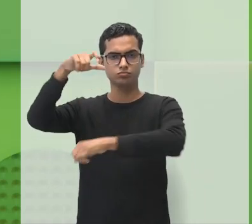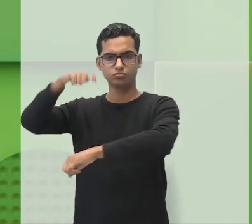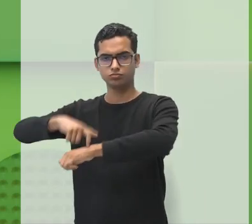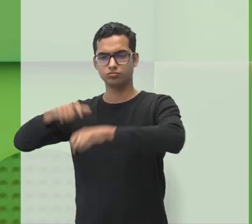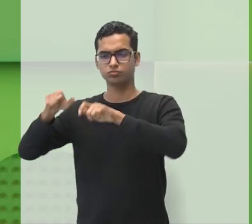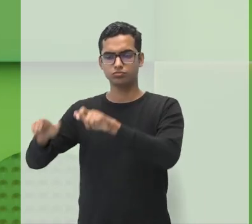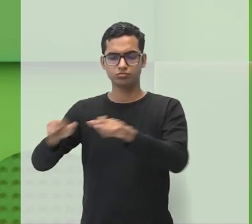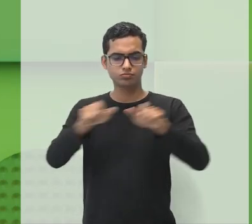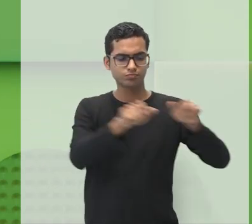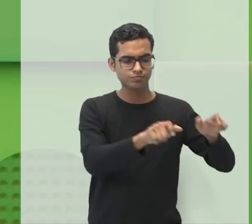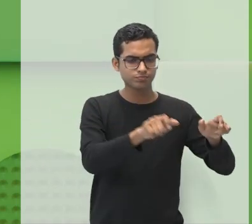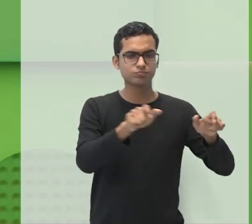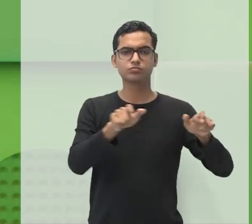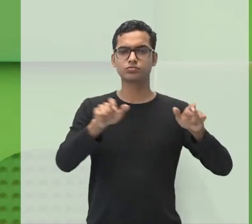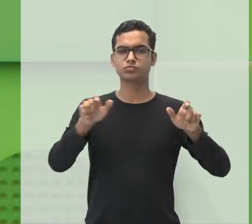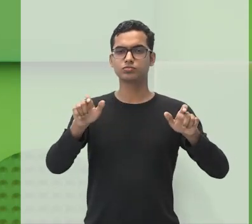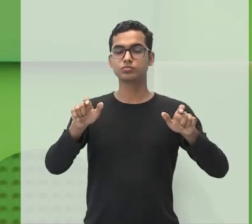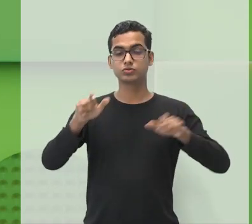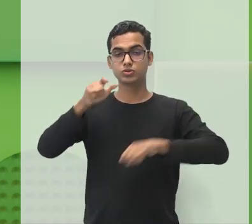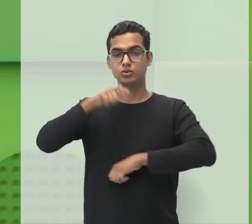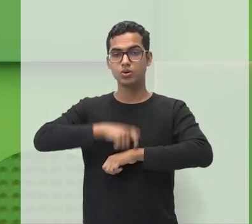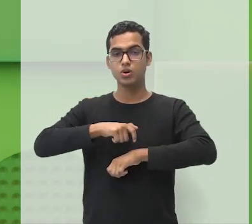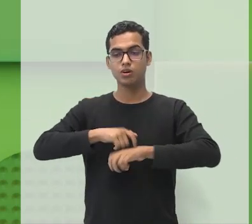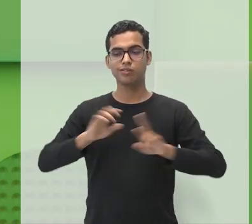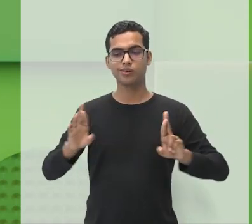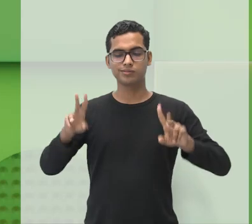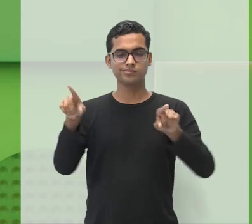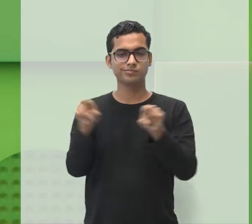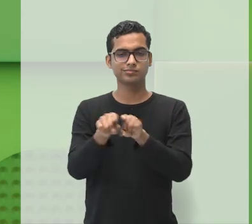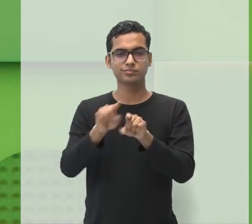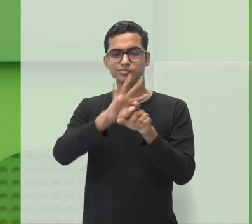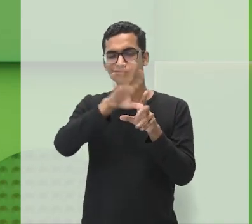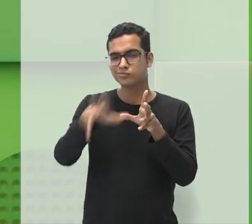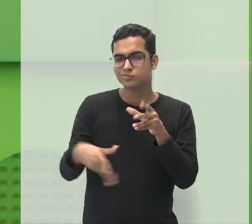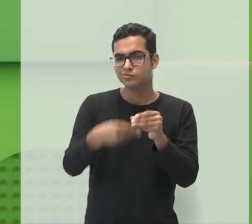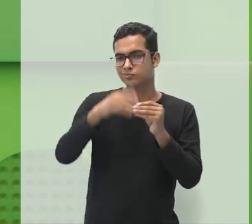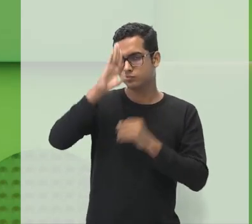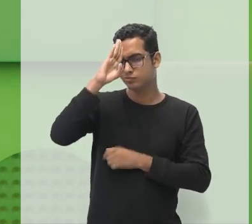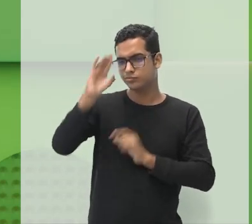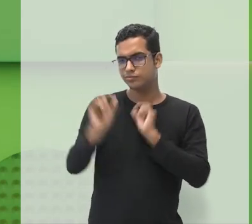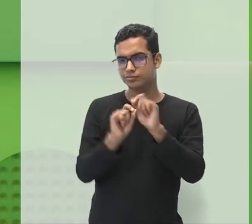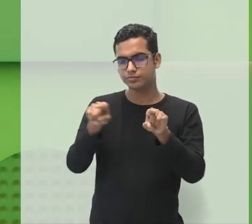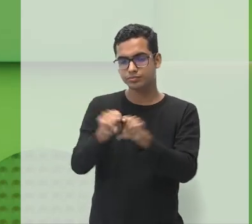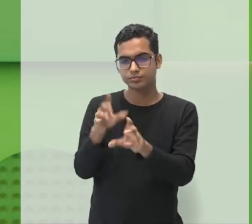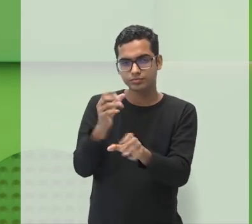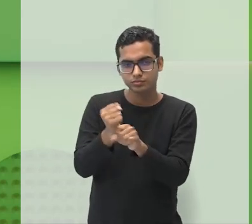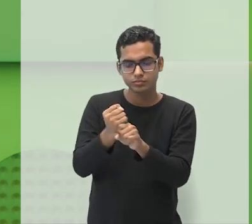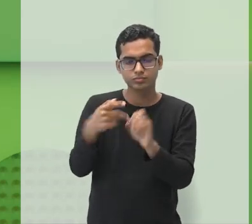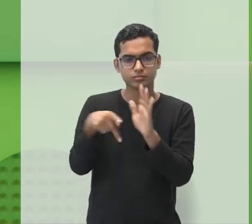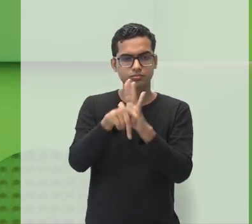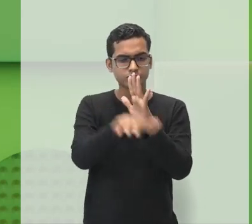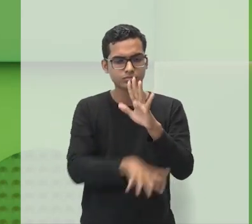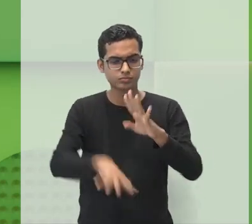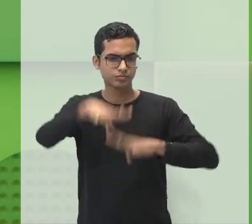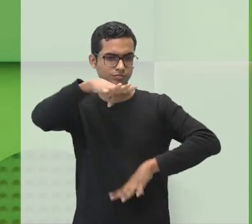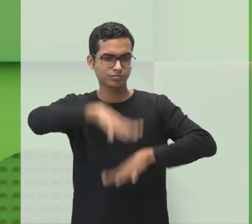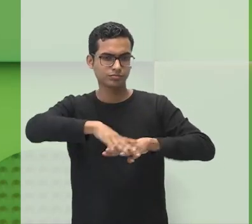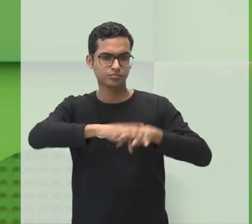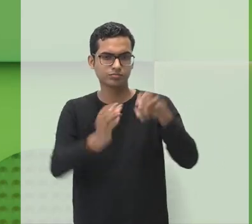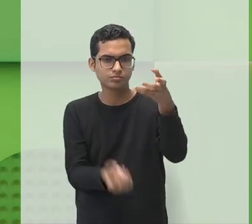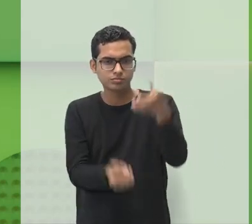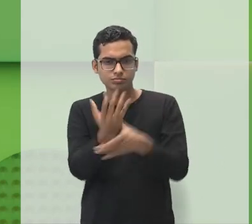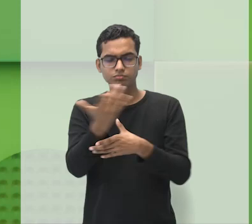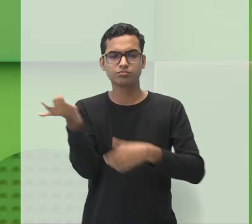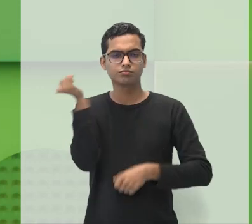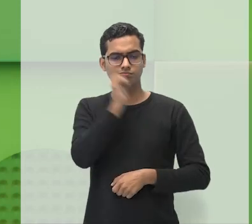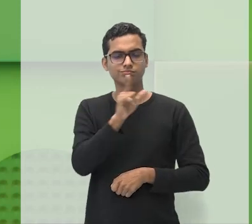horários diferentes, mas a principal contribuição dele foi o quê? O cálculo matemático, que ele desenvolveu